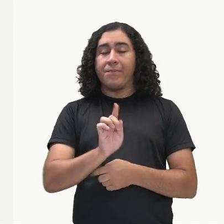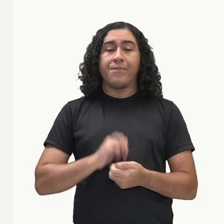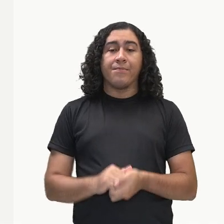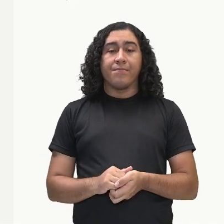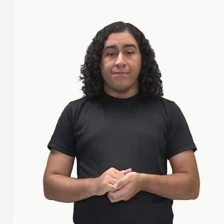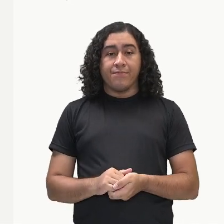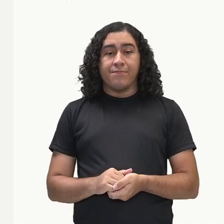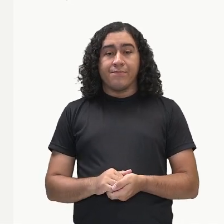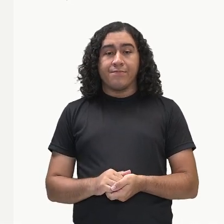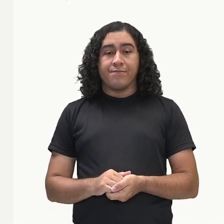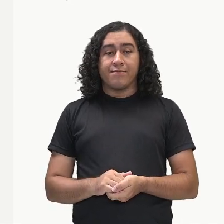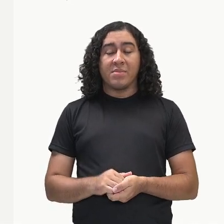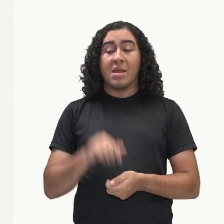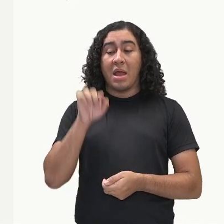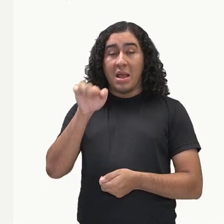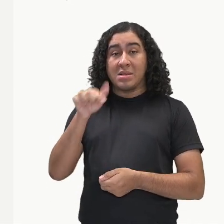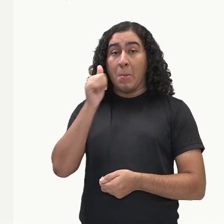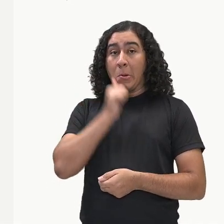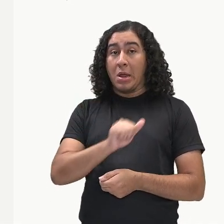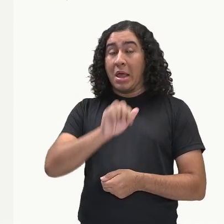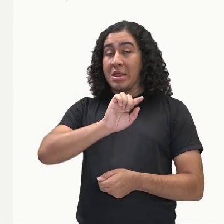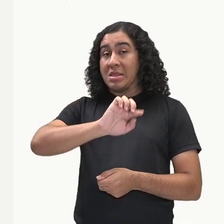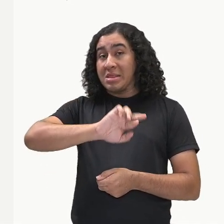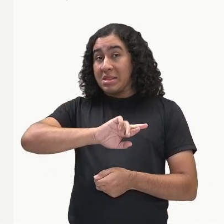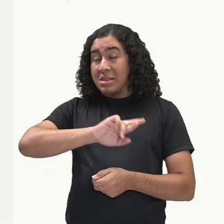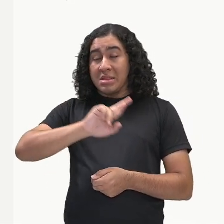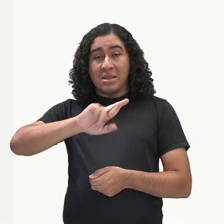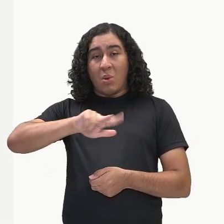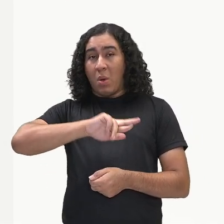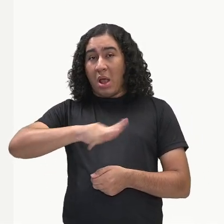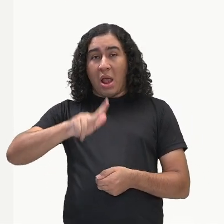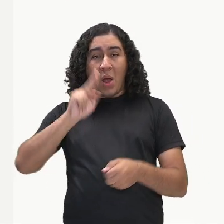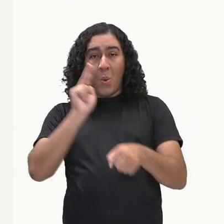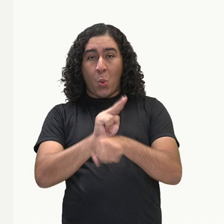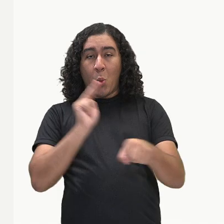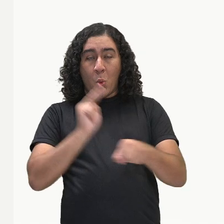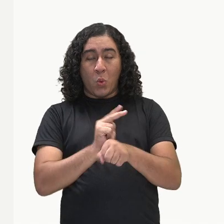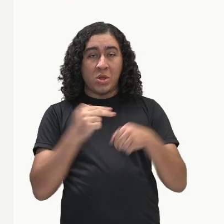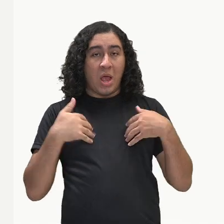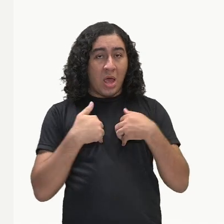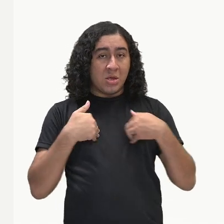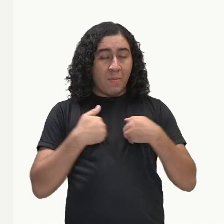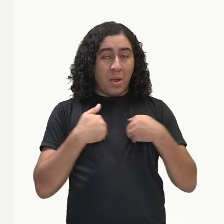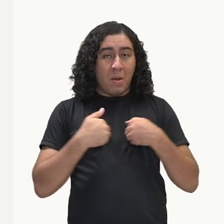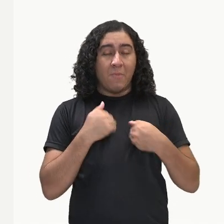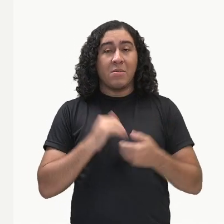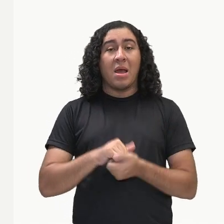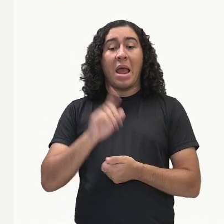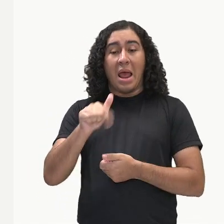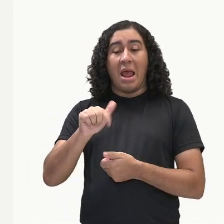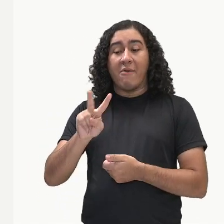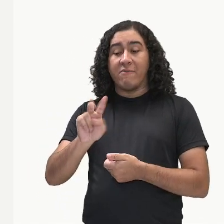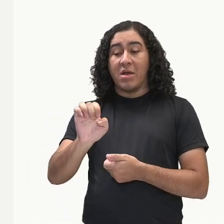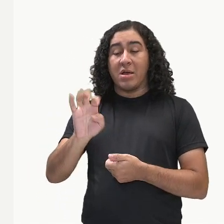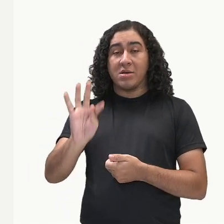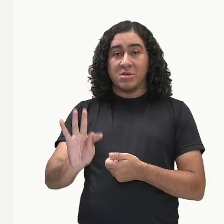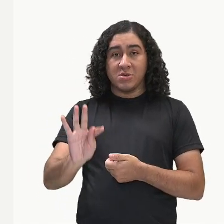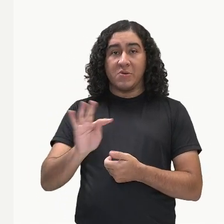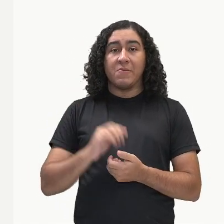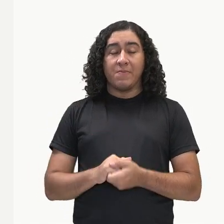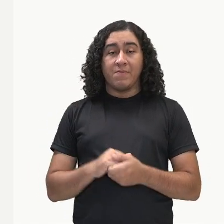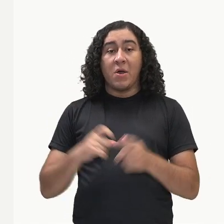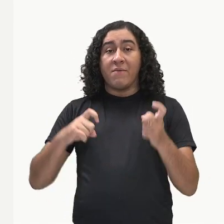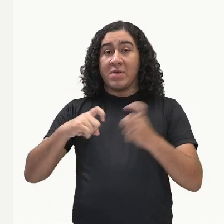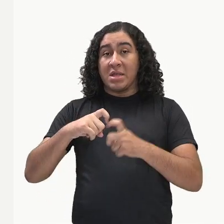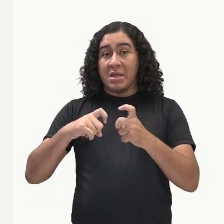animal caretaker. Ela não é uma cuidadora de animais. She's a vet. Ela é uma veterinária. Então, é um